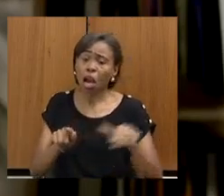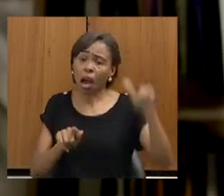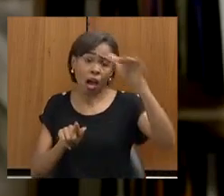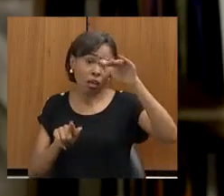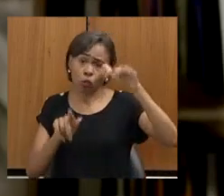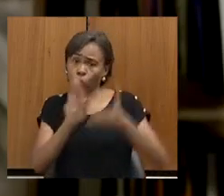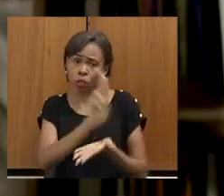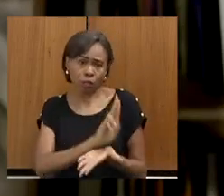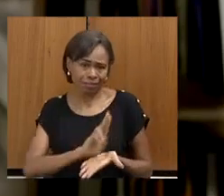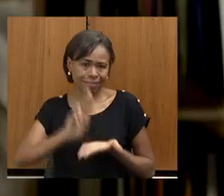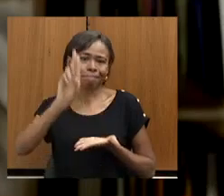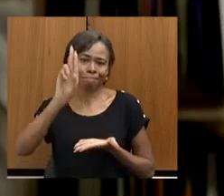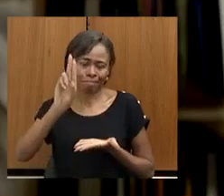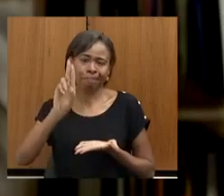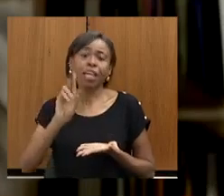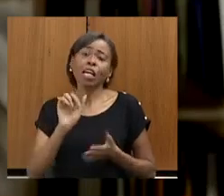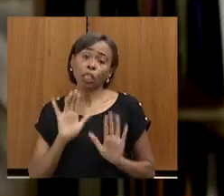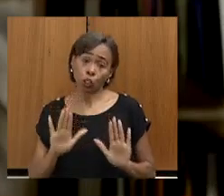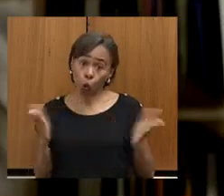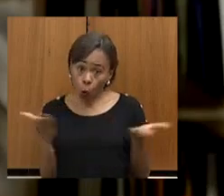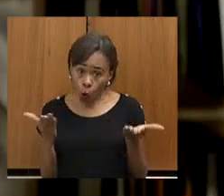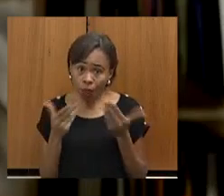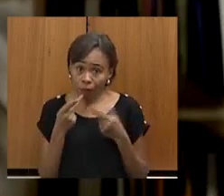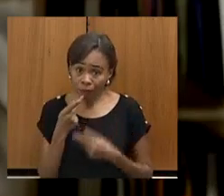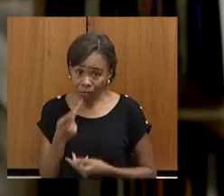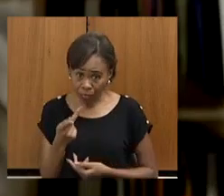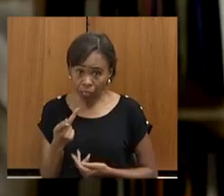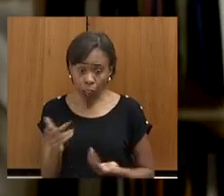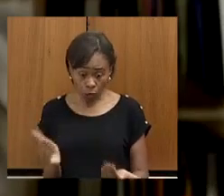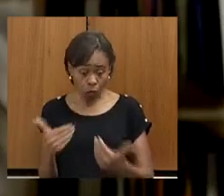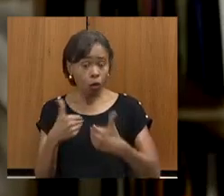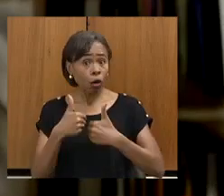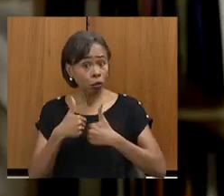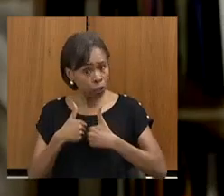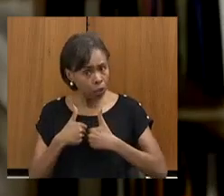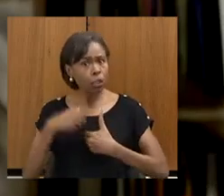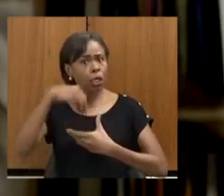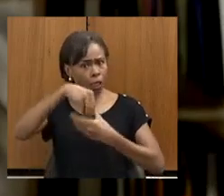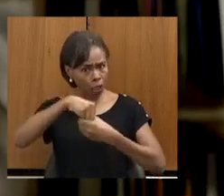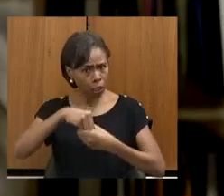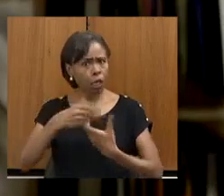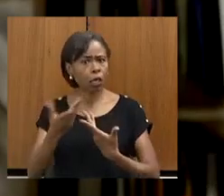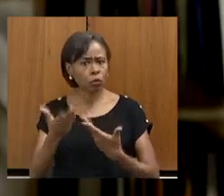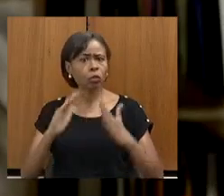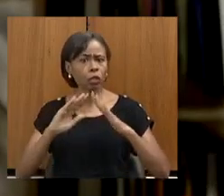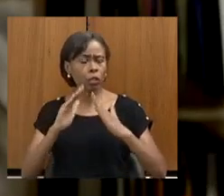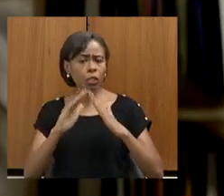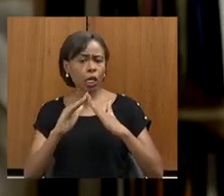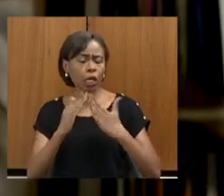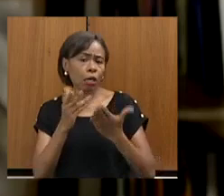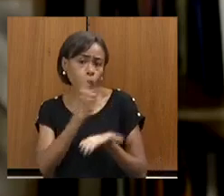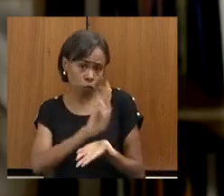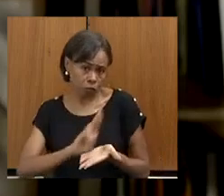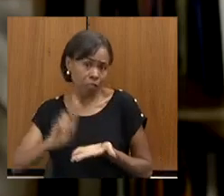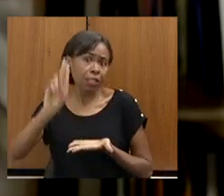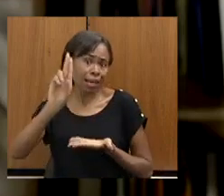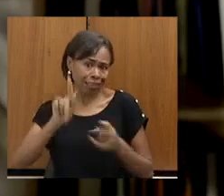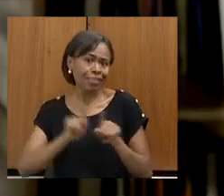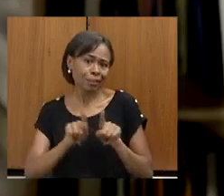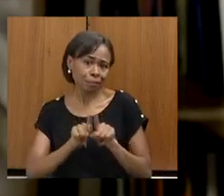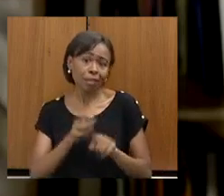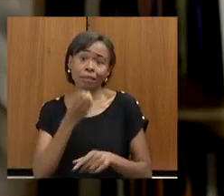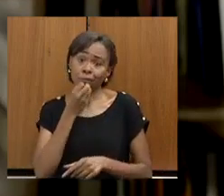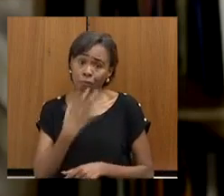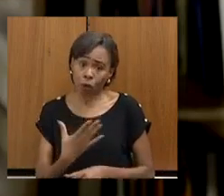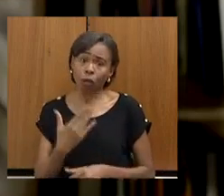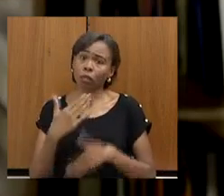Especificamente falando dos autistas, eles estão na universidade hoje, o que é um ganho, uma conquista de toda